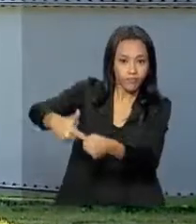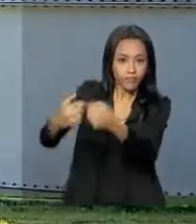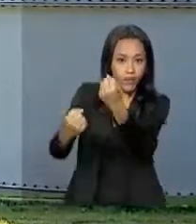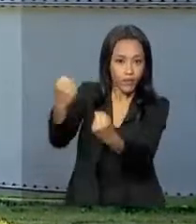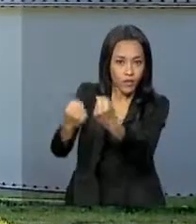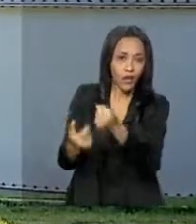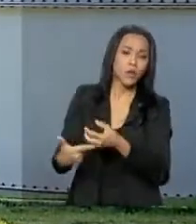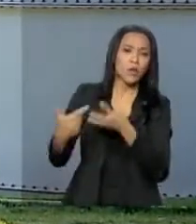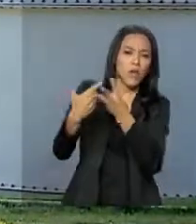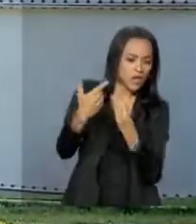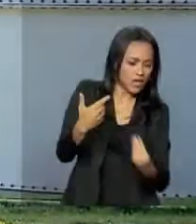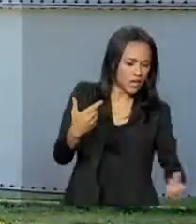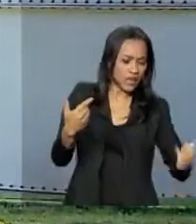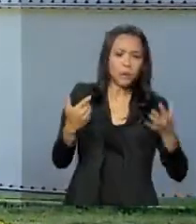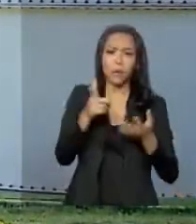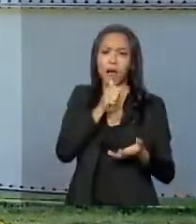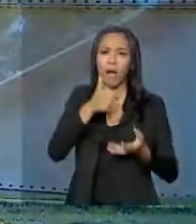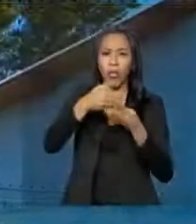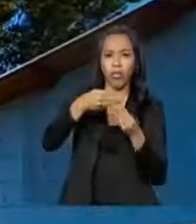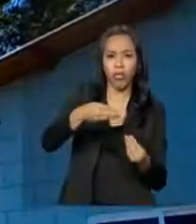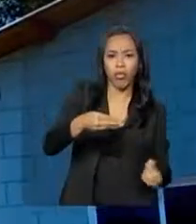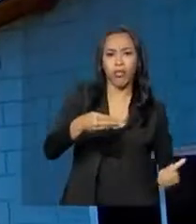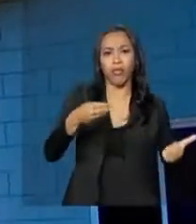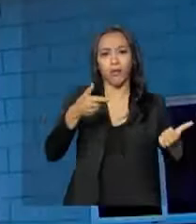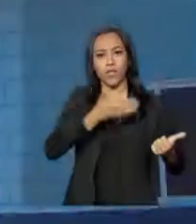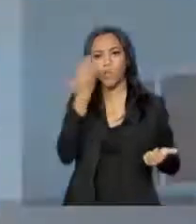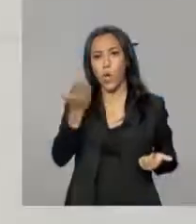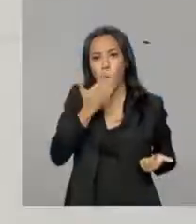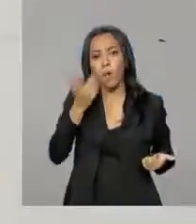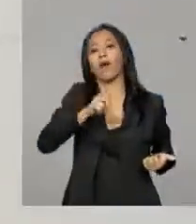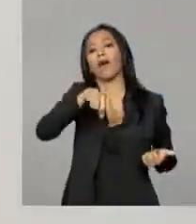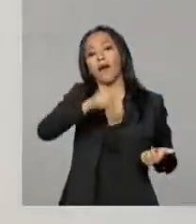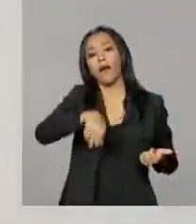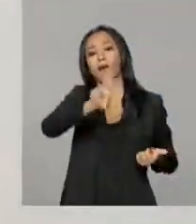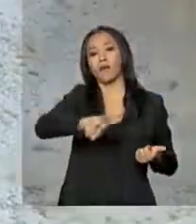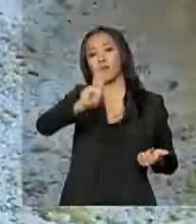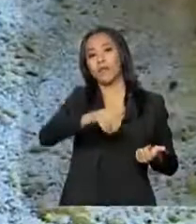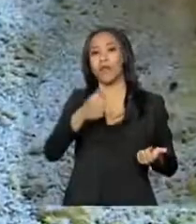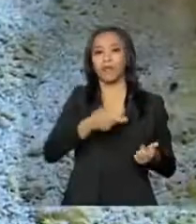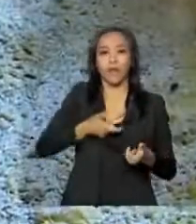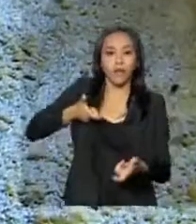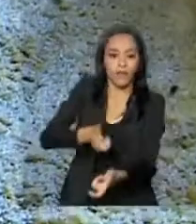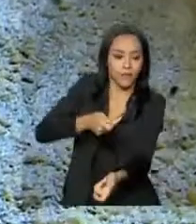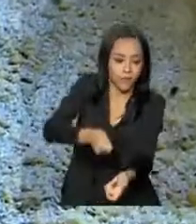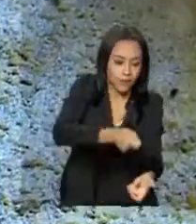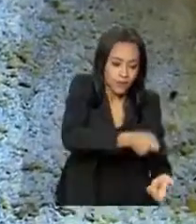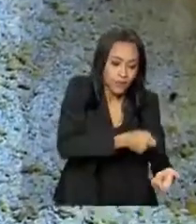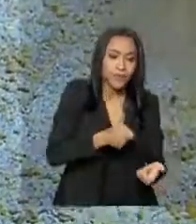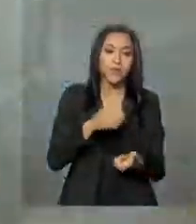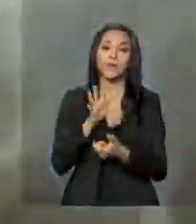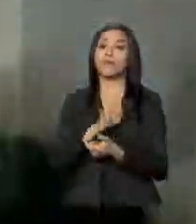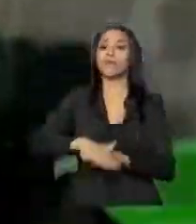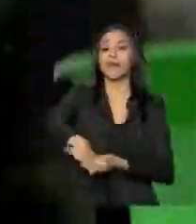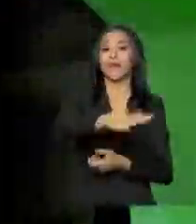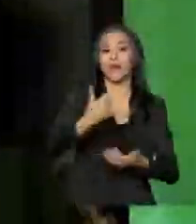líquido e sólido que sobra nestes bioreatores é transformado em fertilizante.